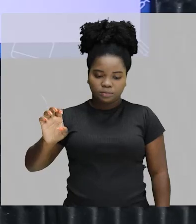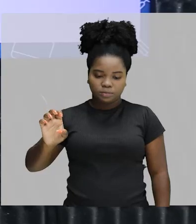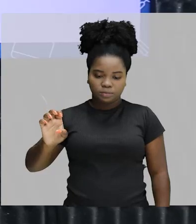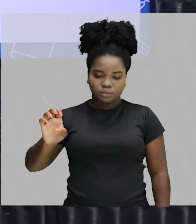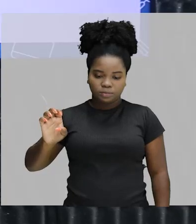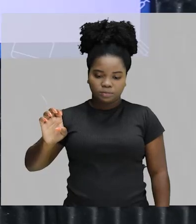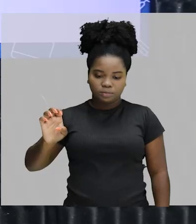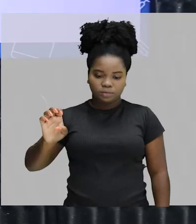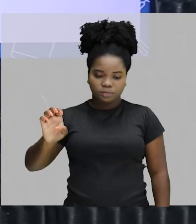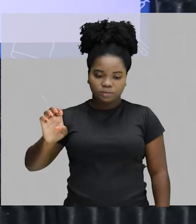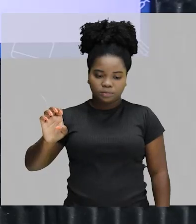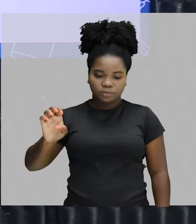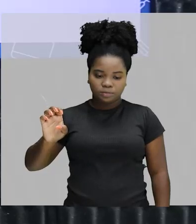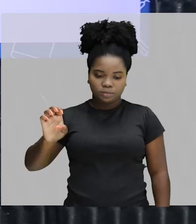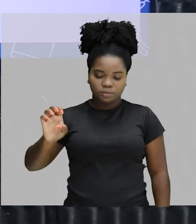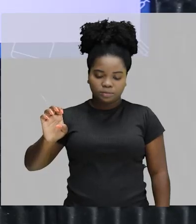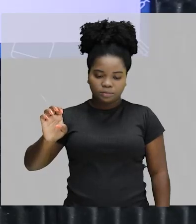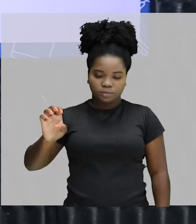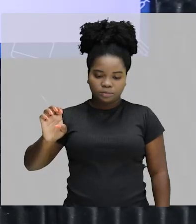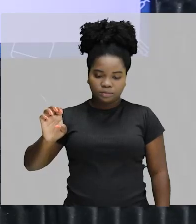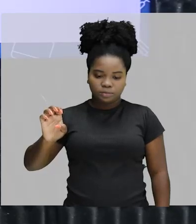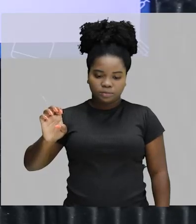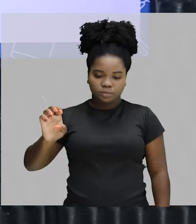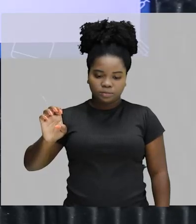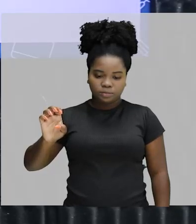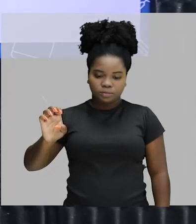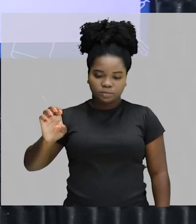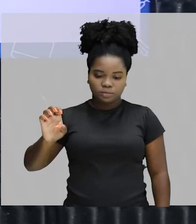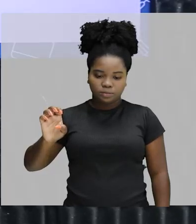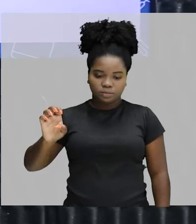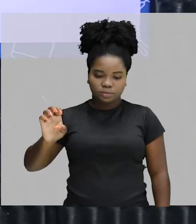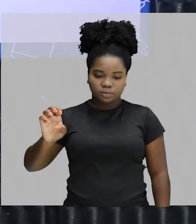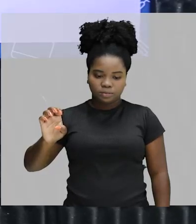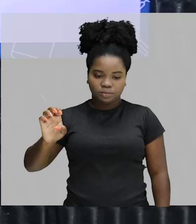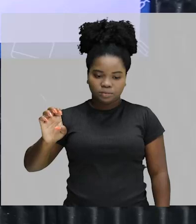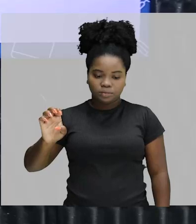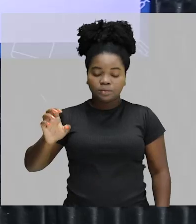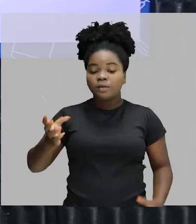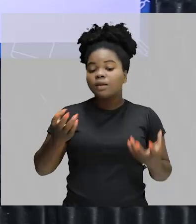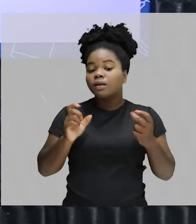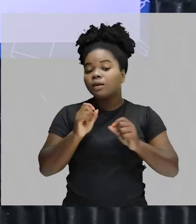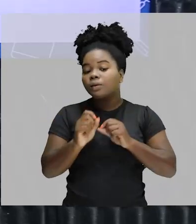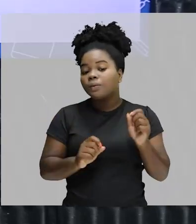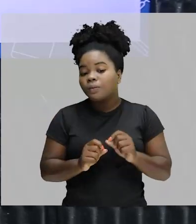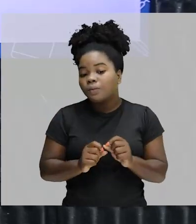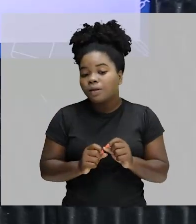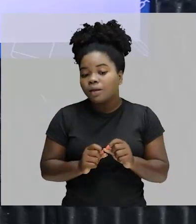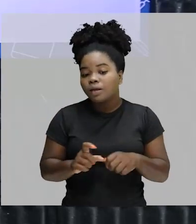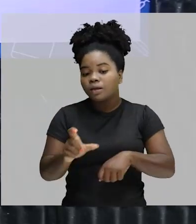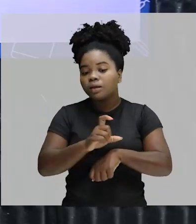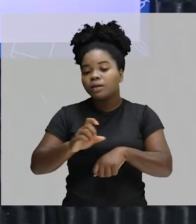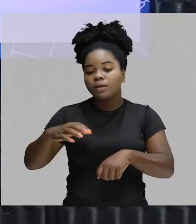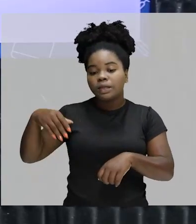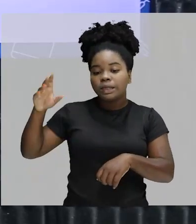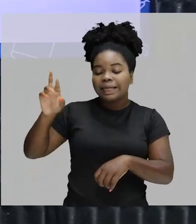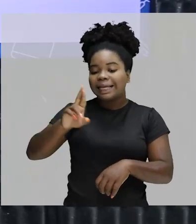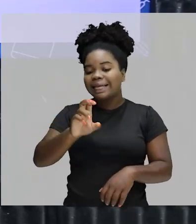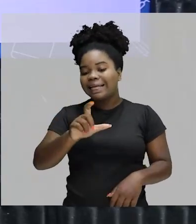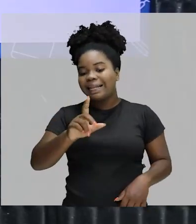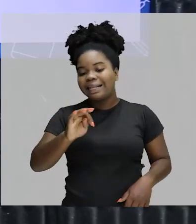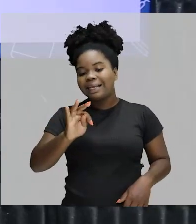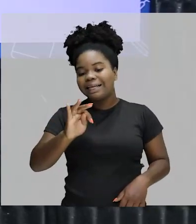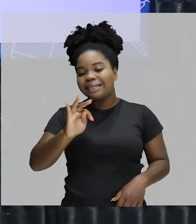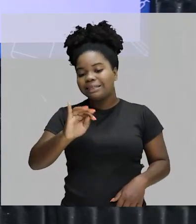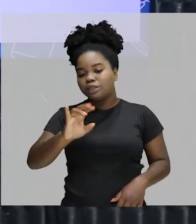Letra E. Você foi o amigo mais sincero que eu tive, né? Então, ele quer o quê? Ele quer o grau superlativo